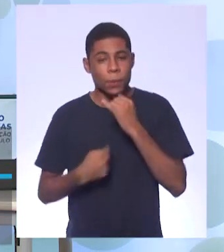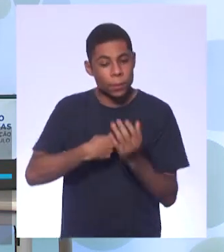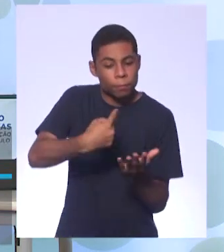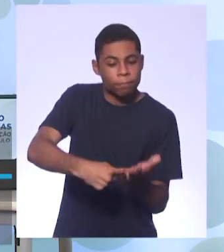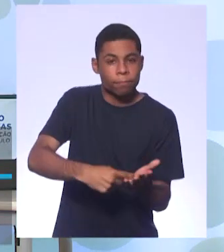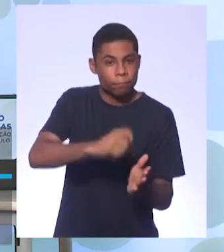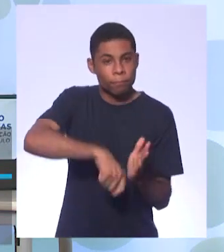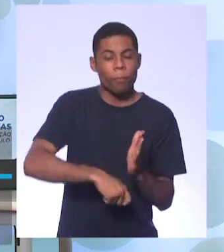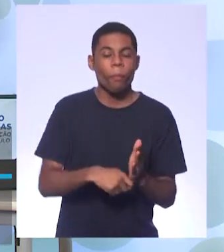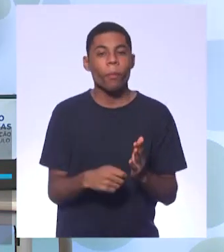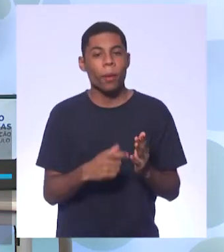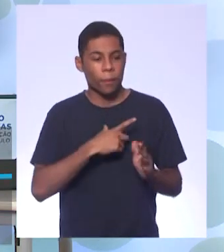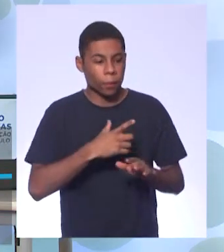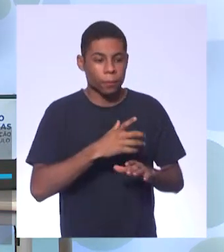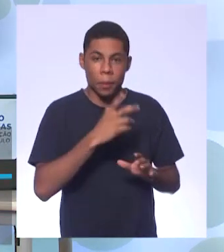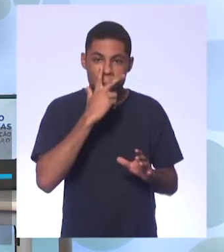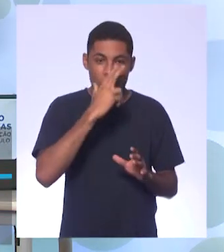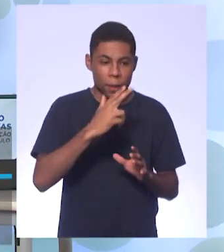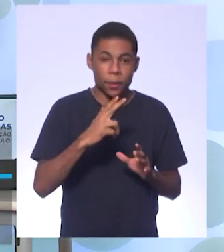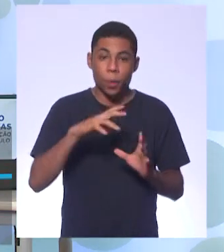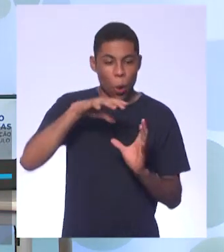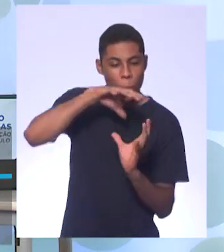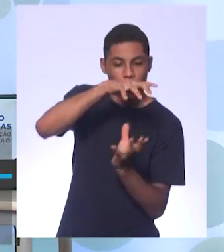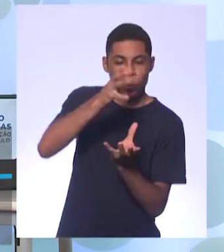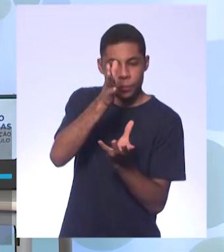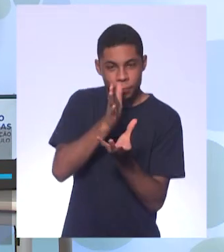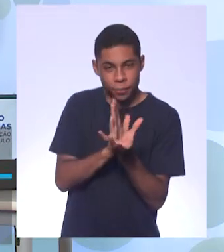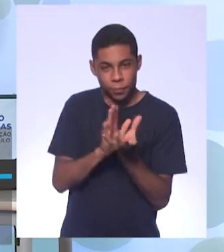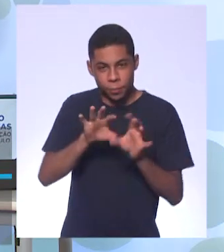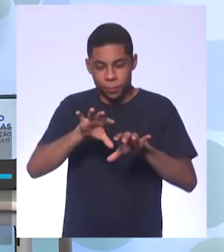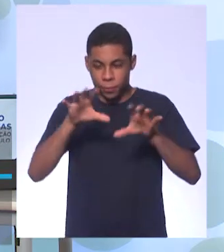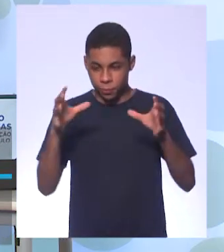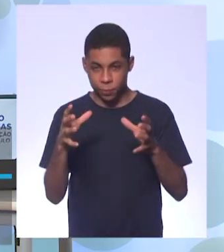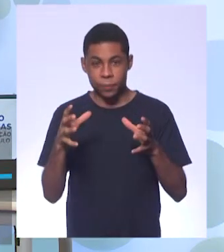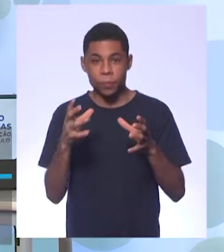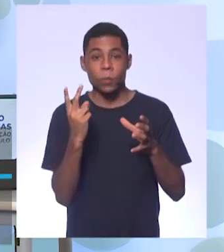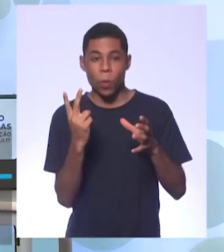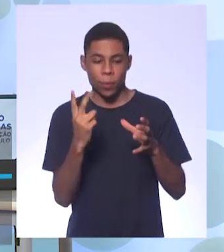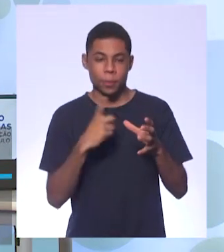tratado, né, dividindo o mundo em dois, somente para dois